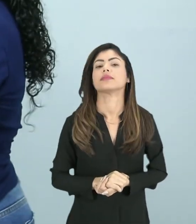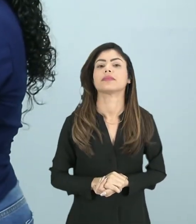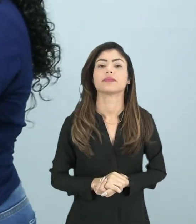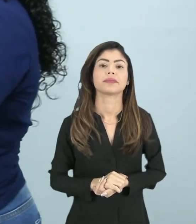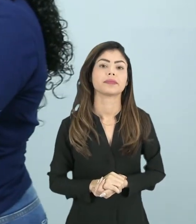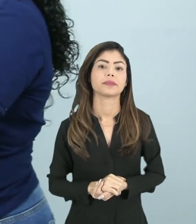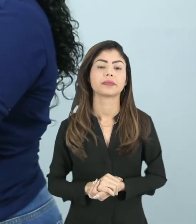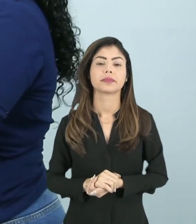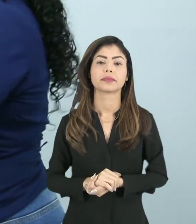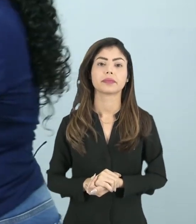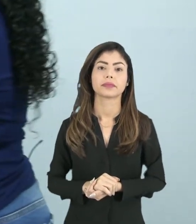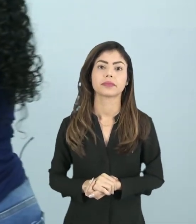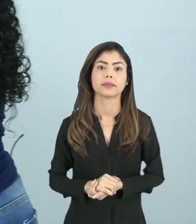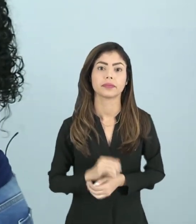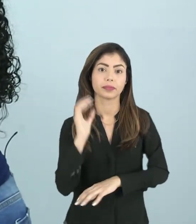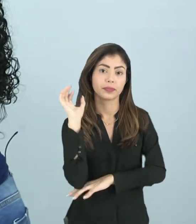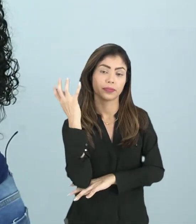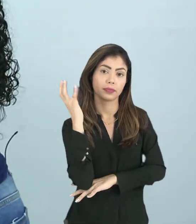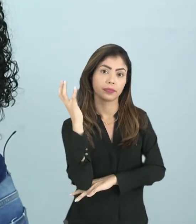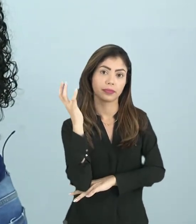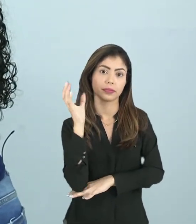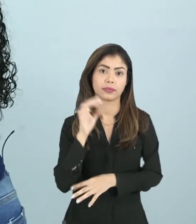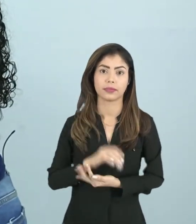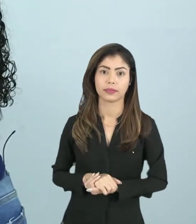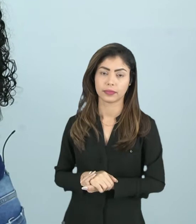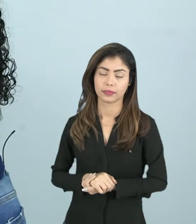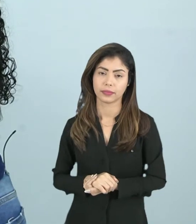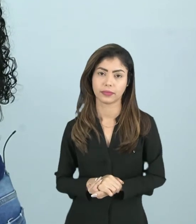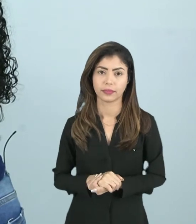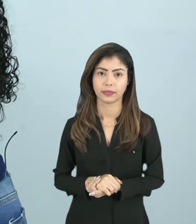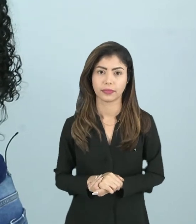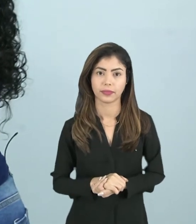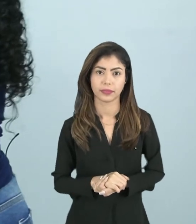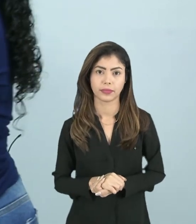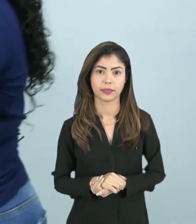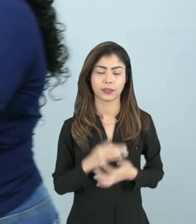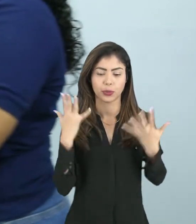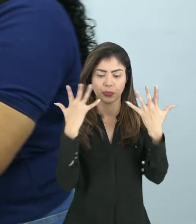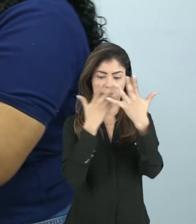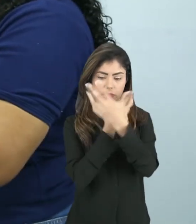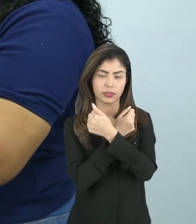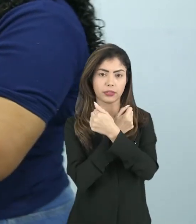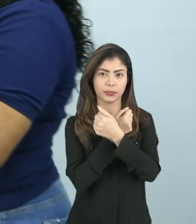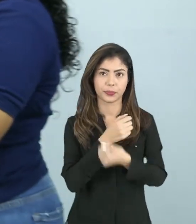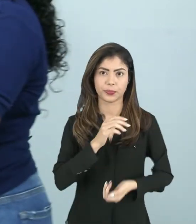vamos deixar essa árvore, vamos deixá-la mais bonita.